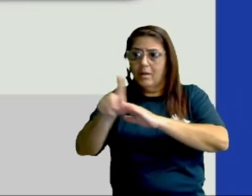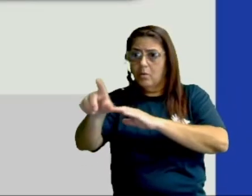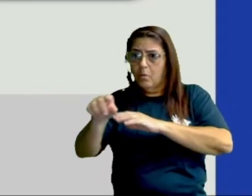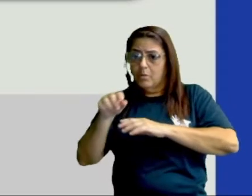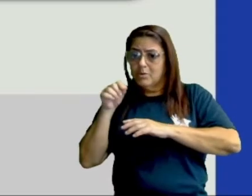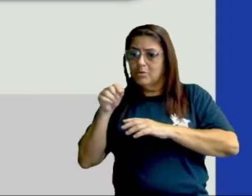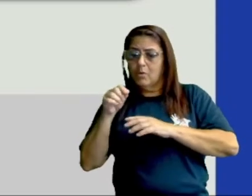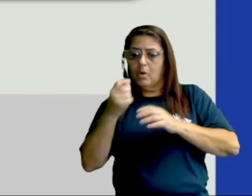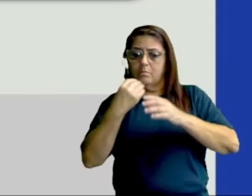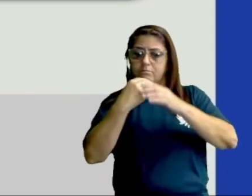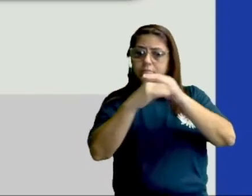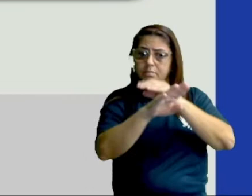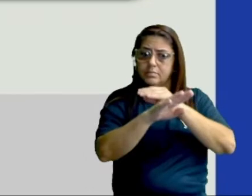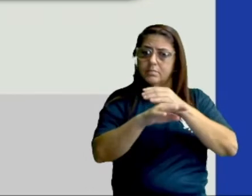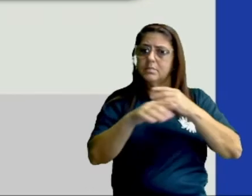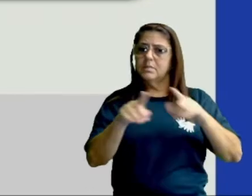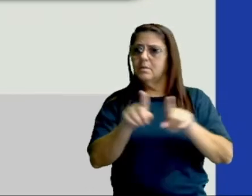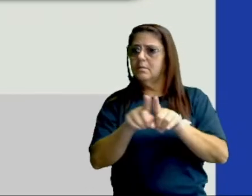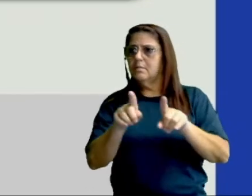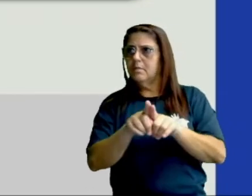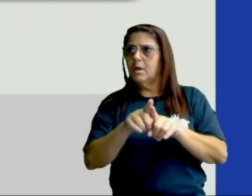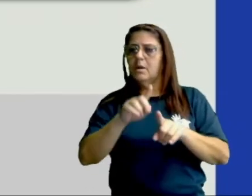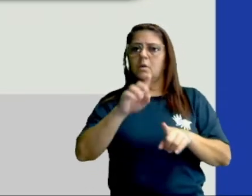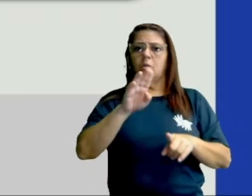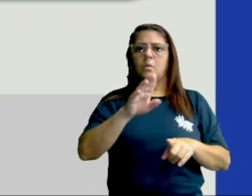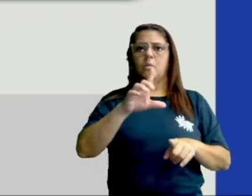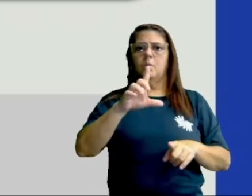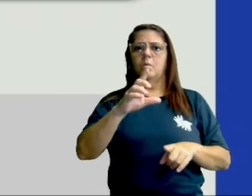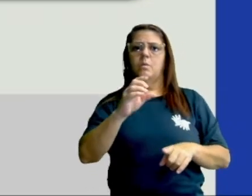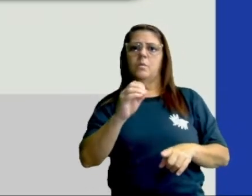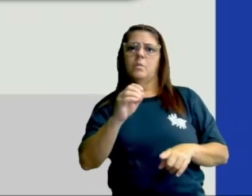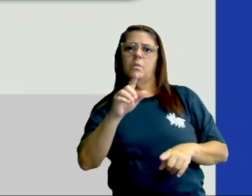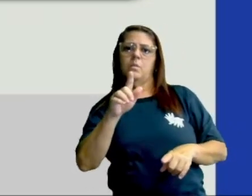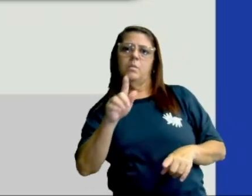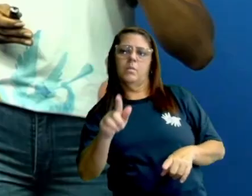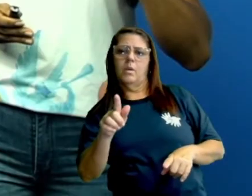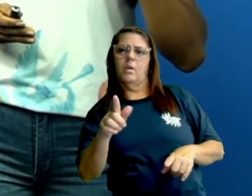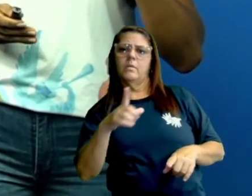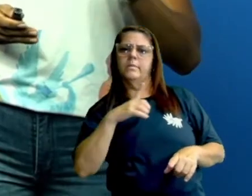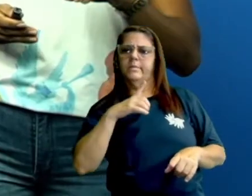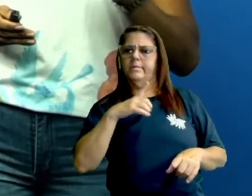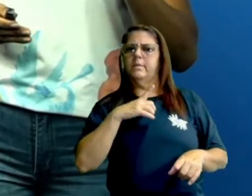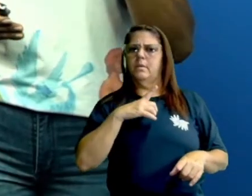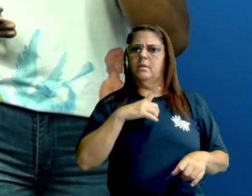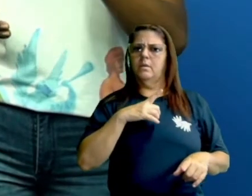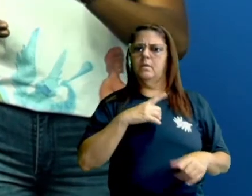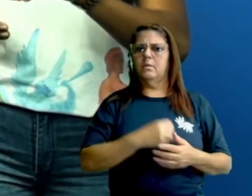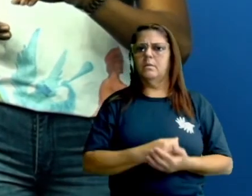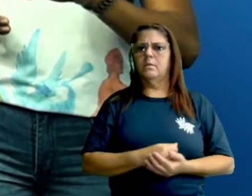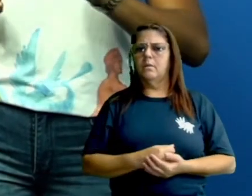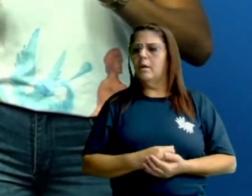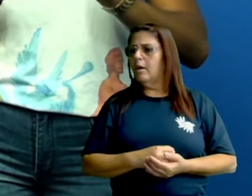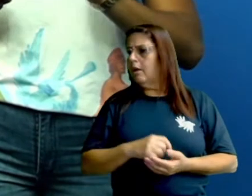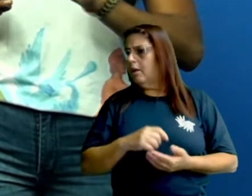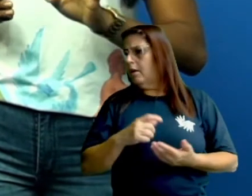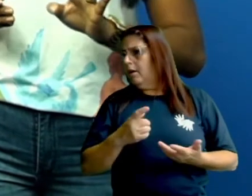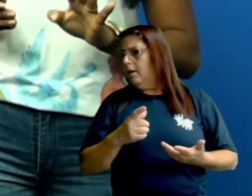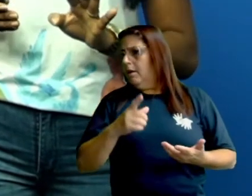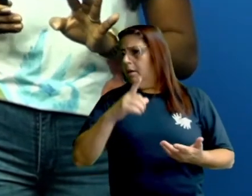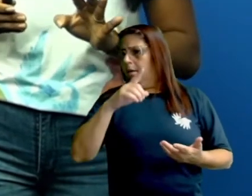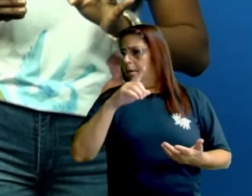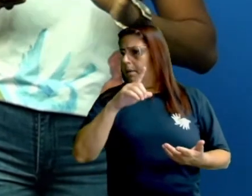gente falou de e-mail, temos também o blog, tá? O blog ele se origina aí da palavra web e log. Então são